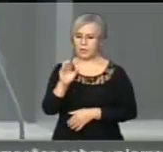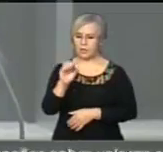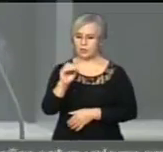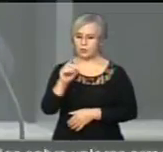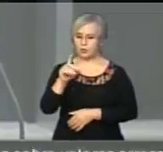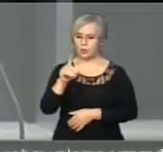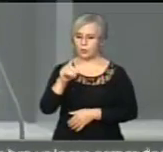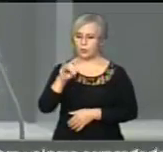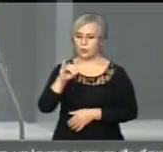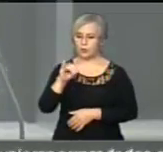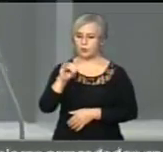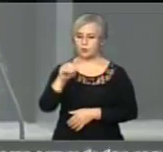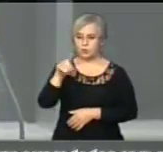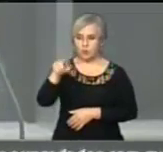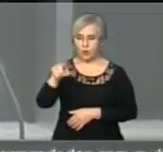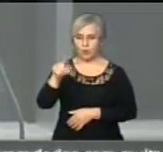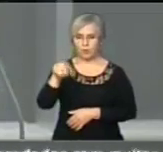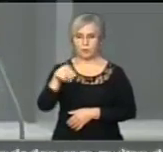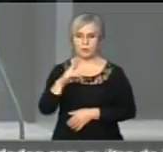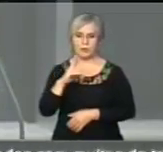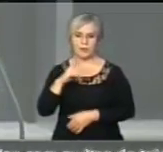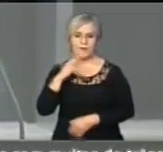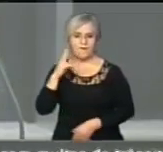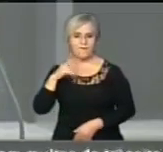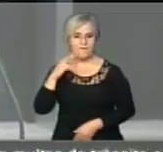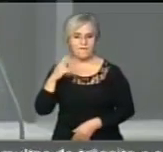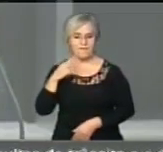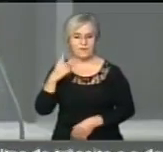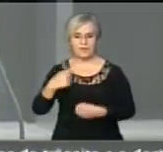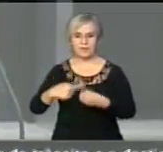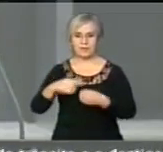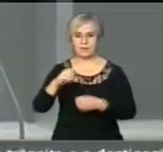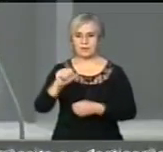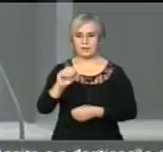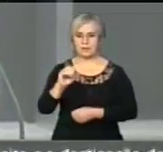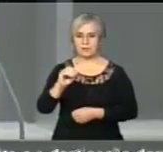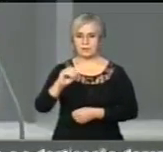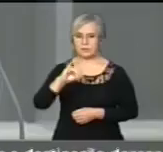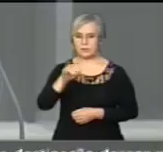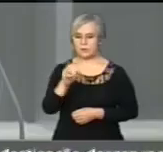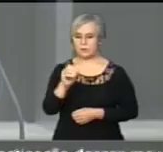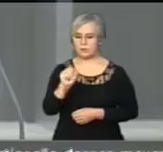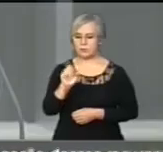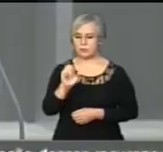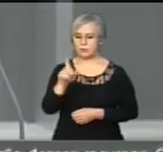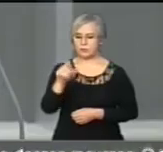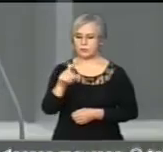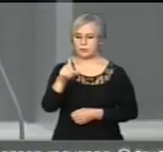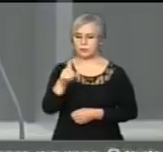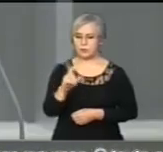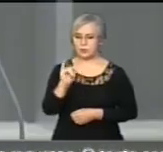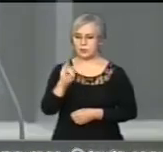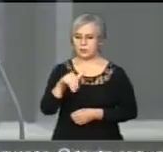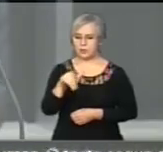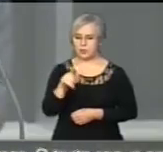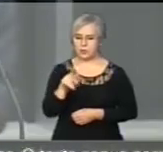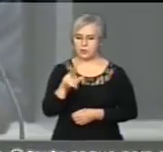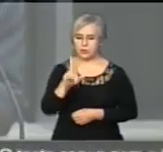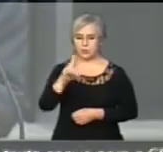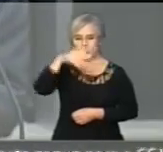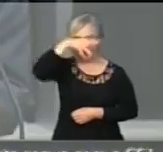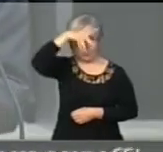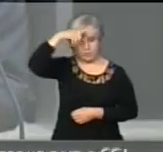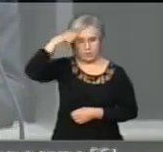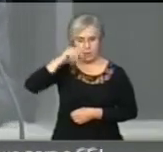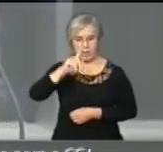é vereador de São José do Xingu, no Mato Grosso. Ele que é